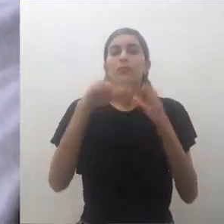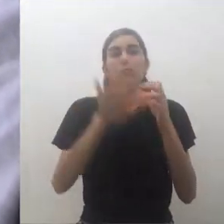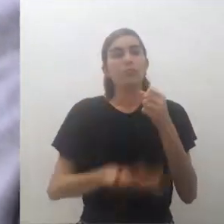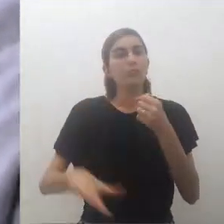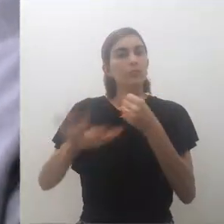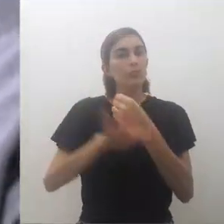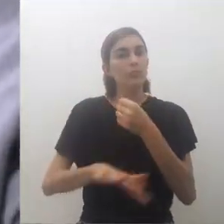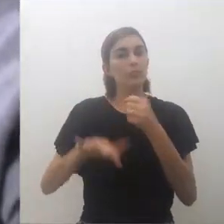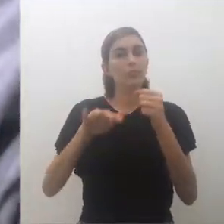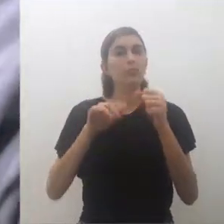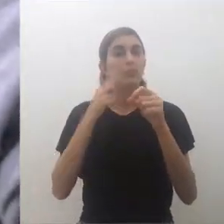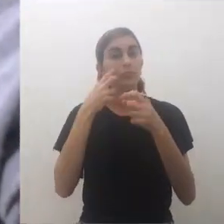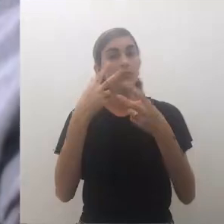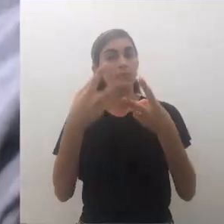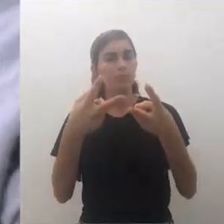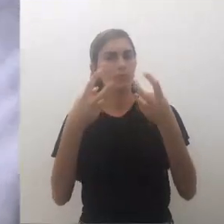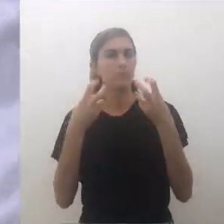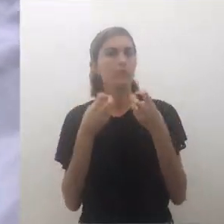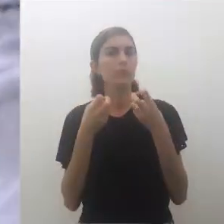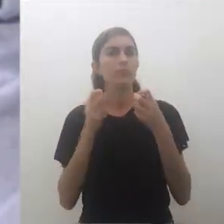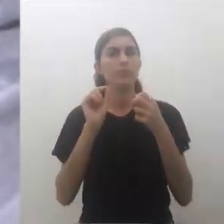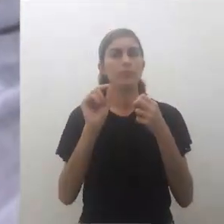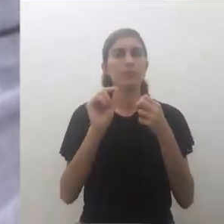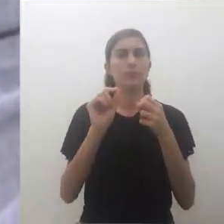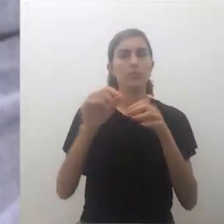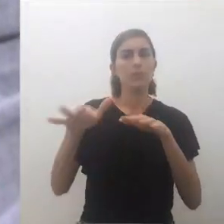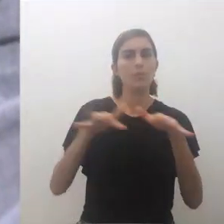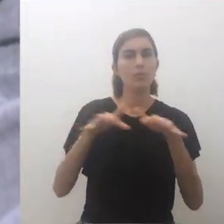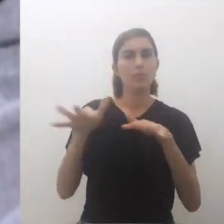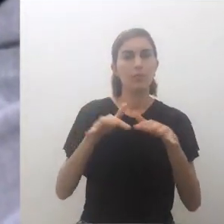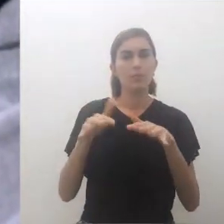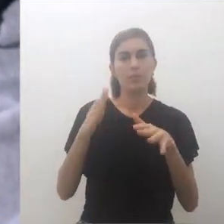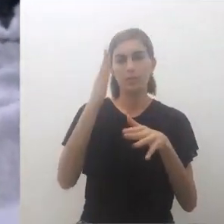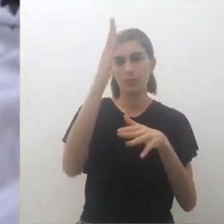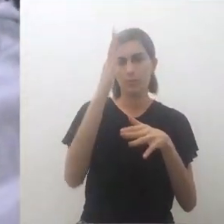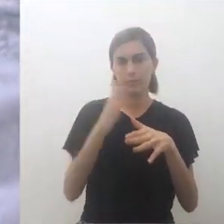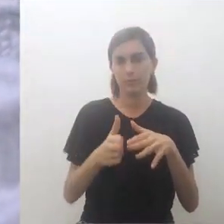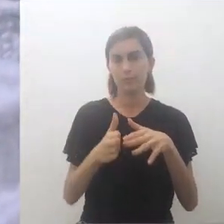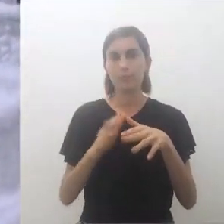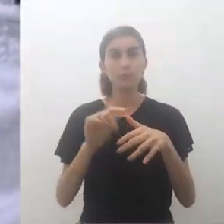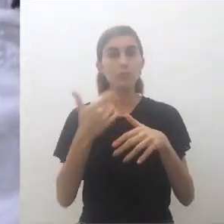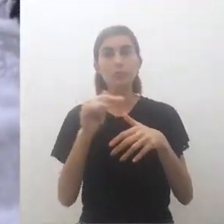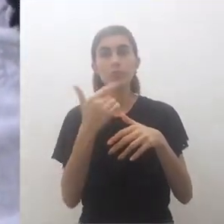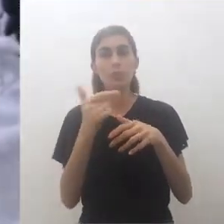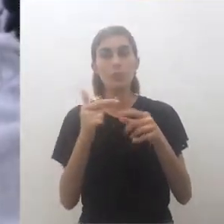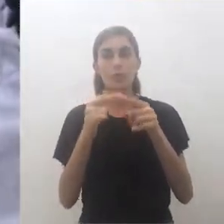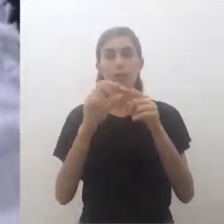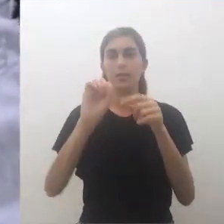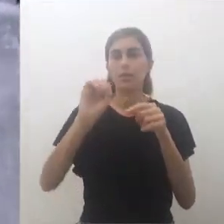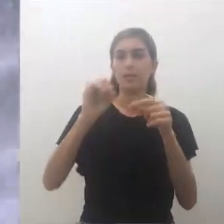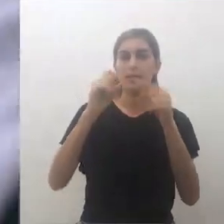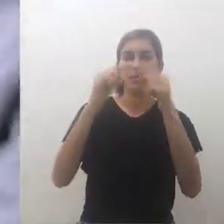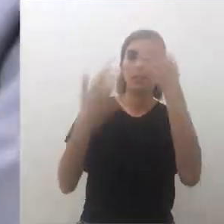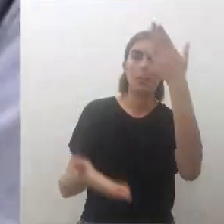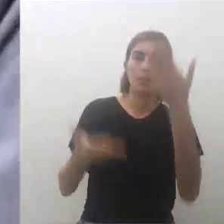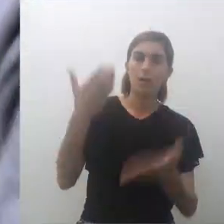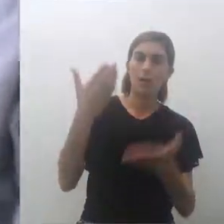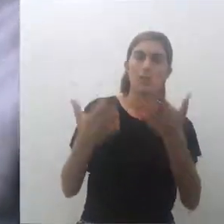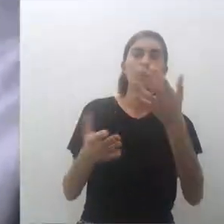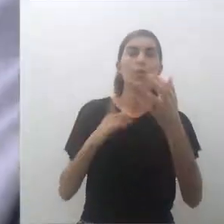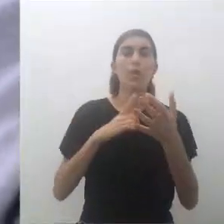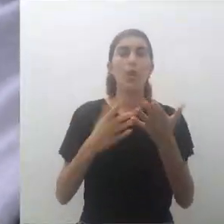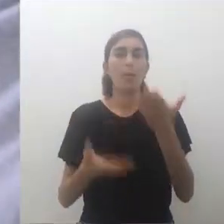estamos trabalhando, você já percebe a questão do movimento e de que não há uma simetria de peso, há um lado